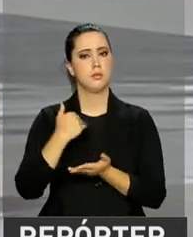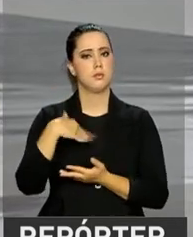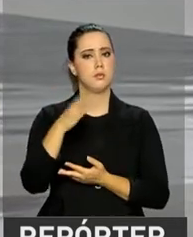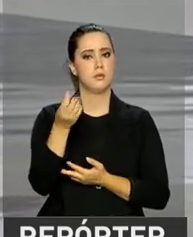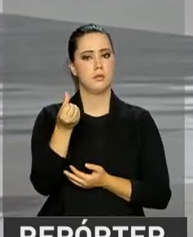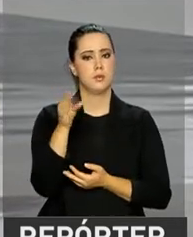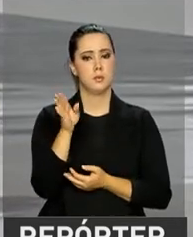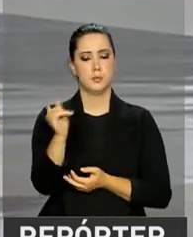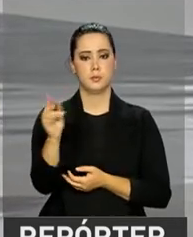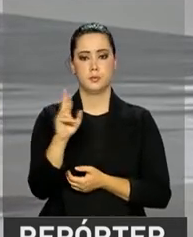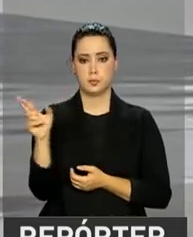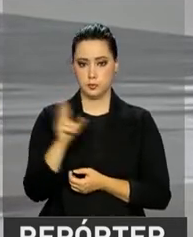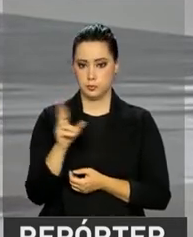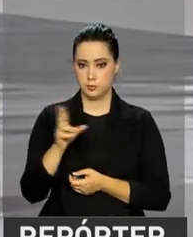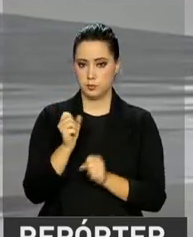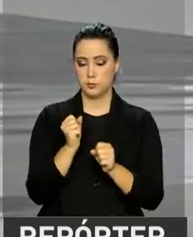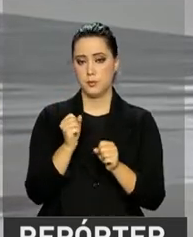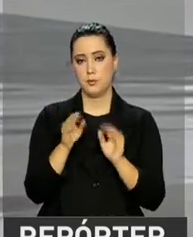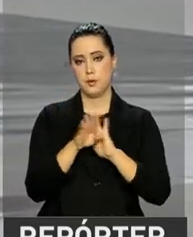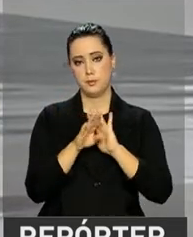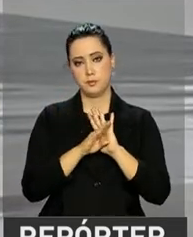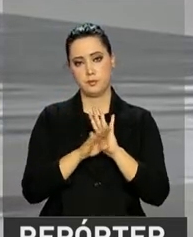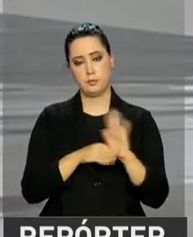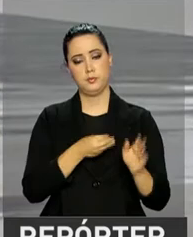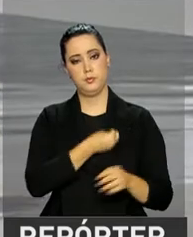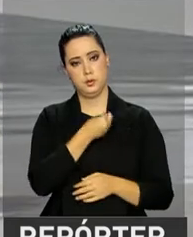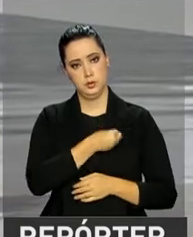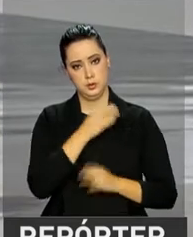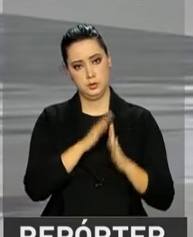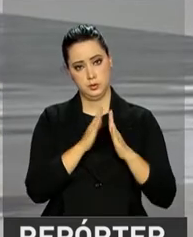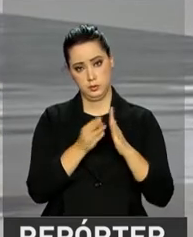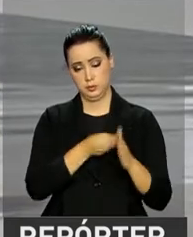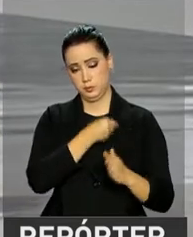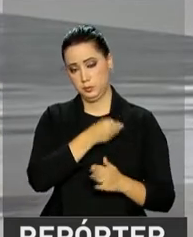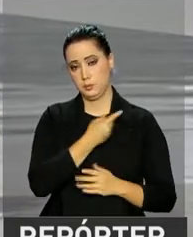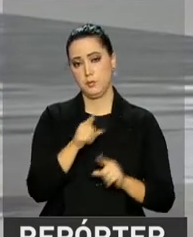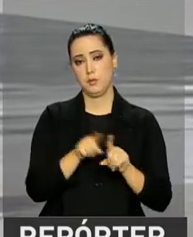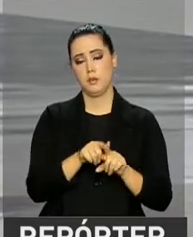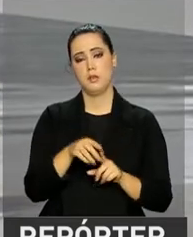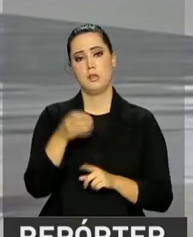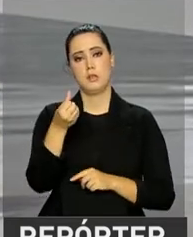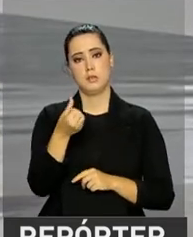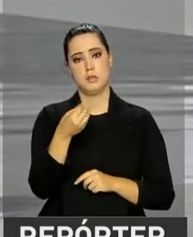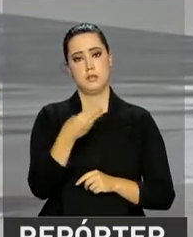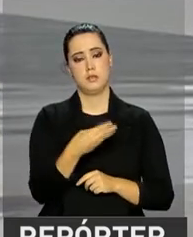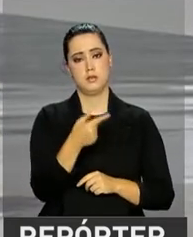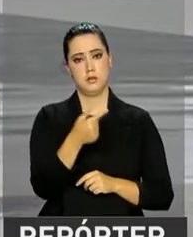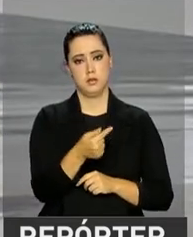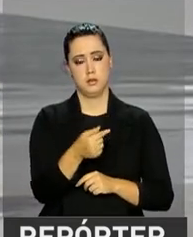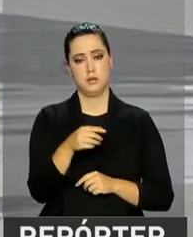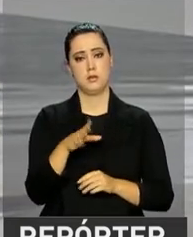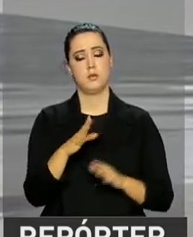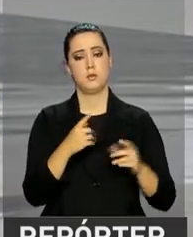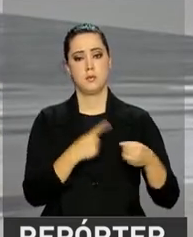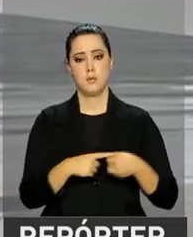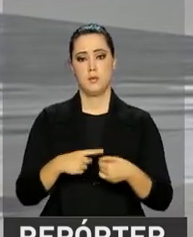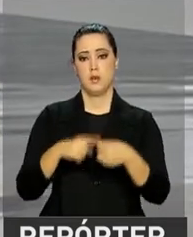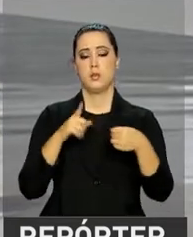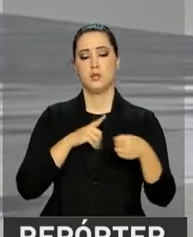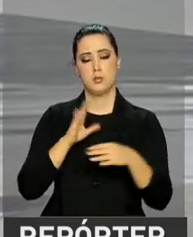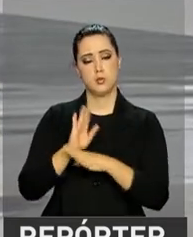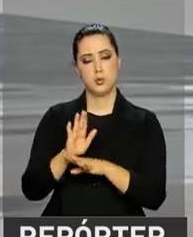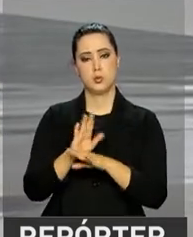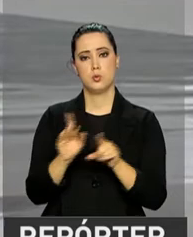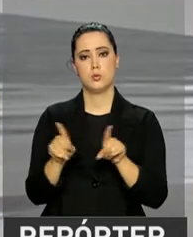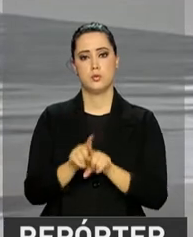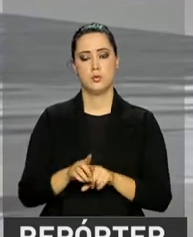6 bilhões de reais no programa minha casa minha vida 337 municípios já foram beneficiados e já foram